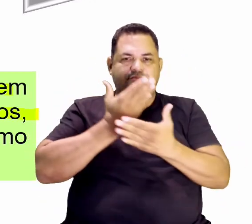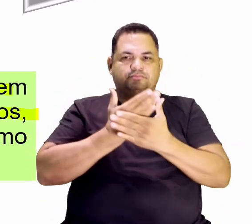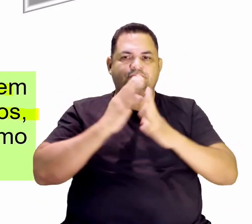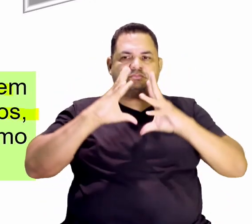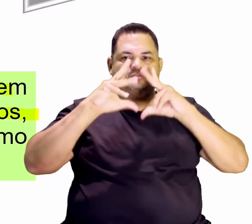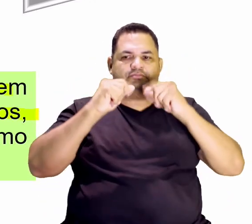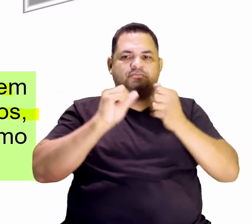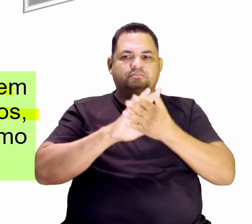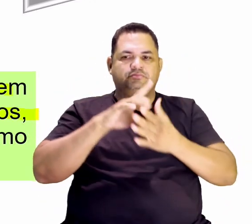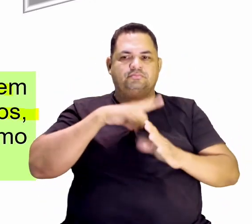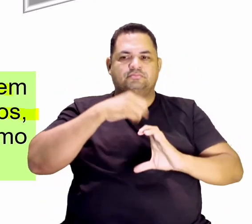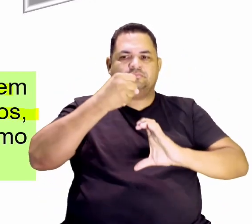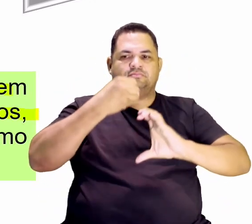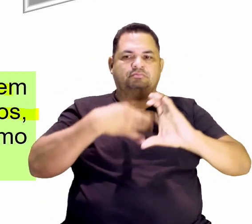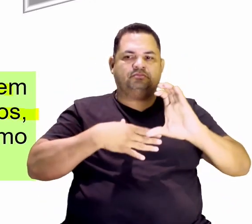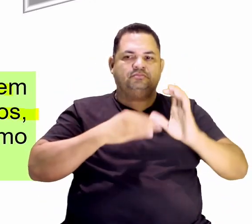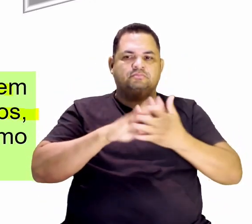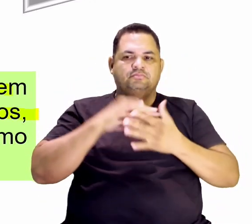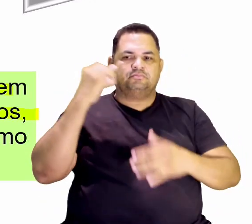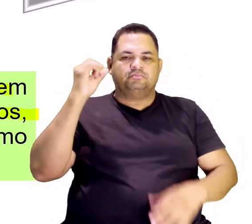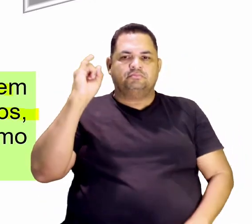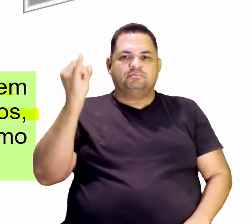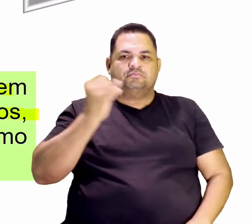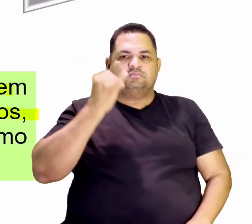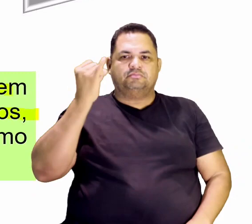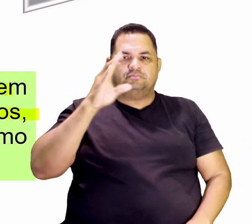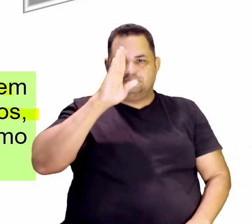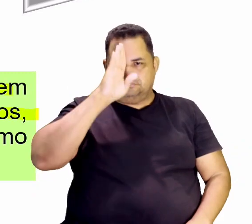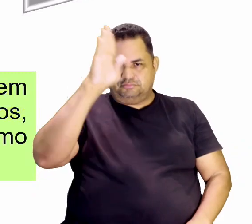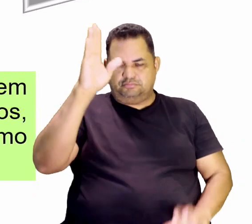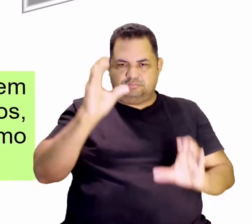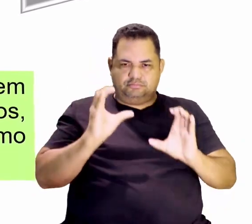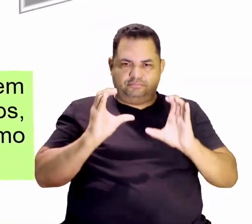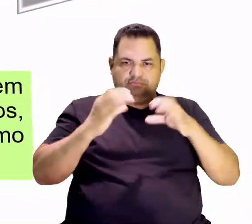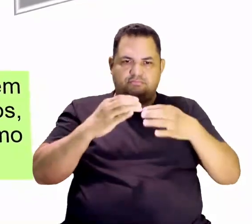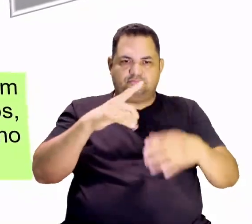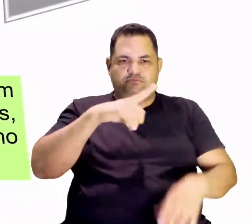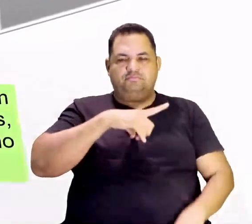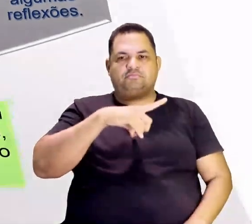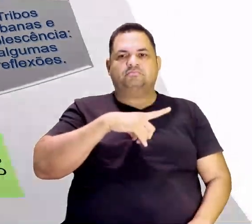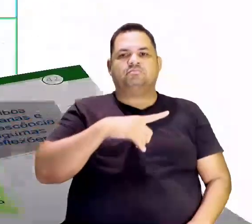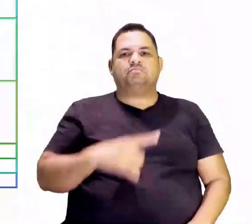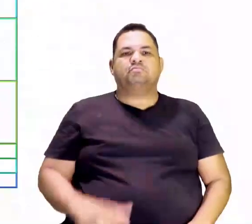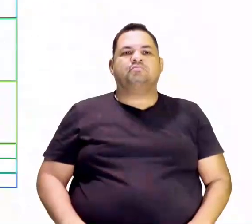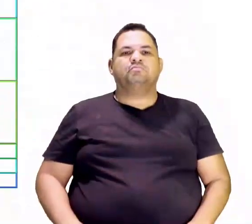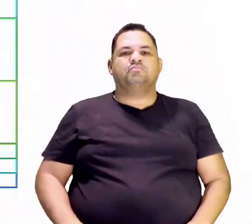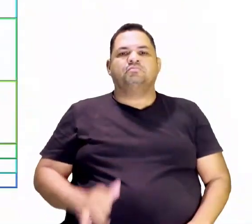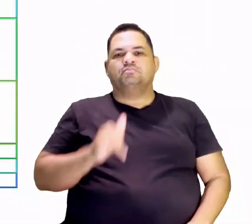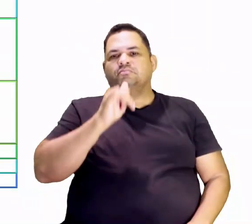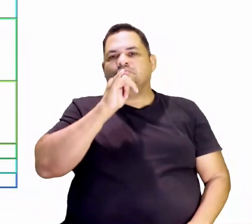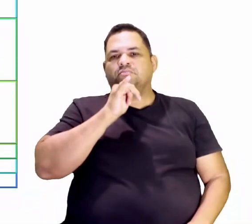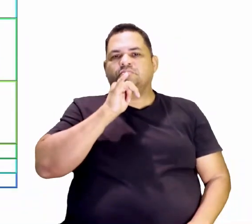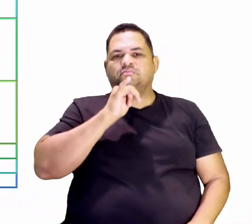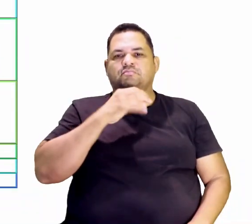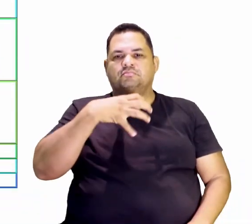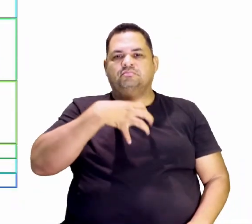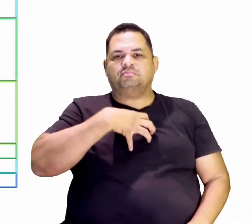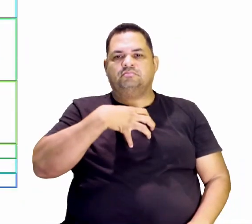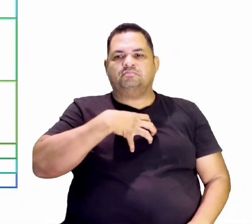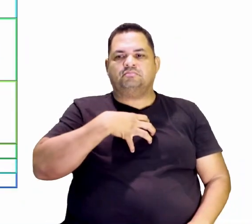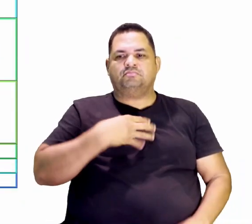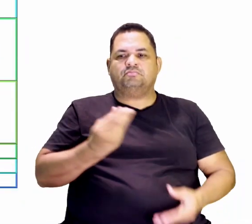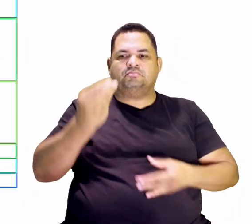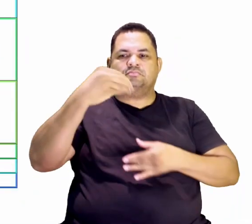algumas características importantes, principais nesses grupos. Tem-se aí, por exemplo, a sensação